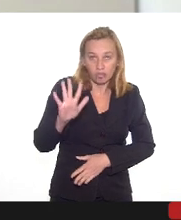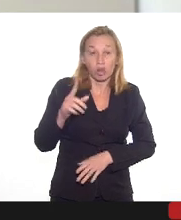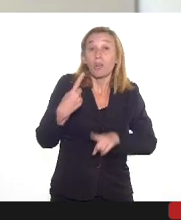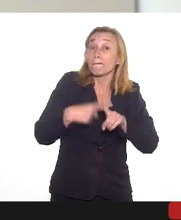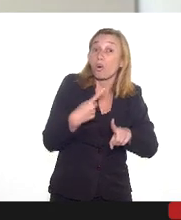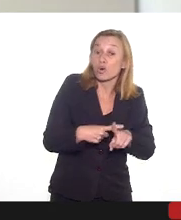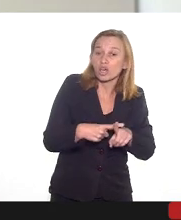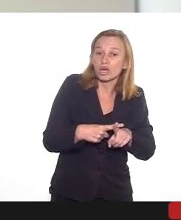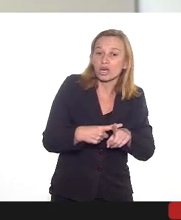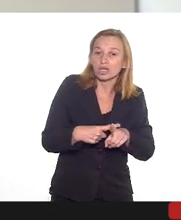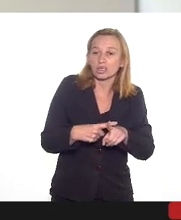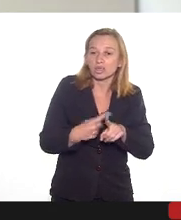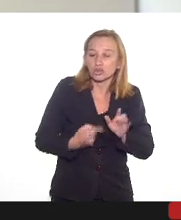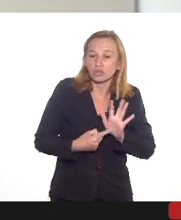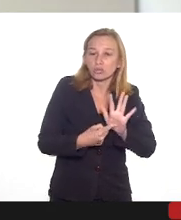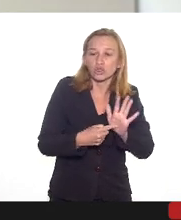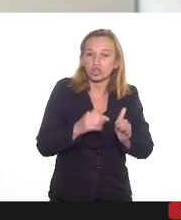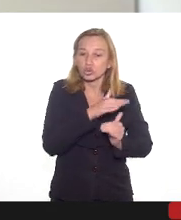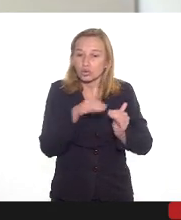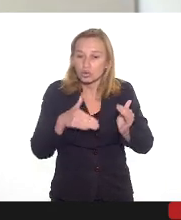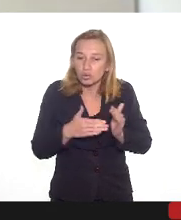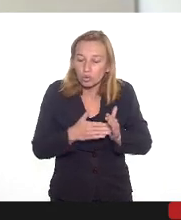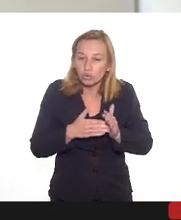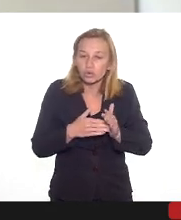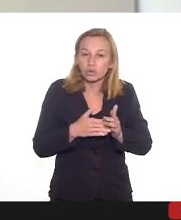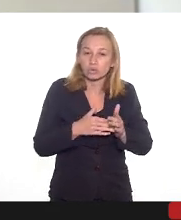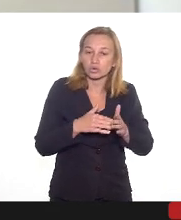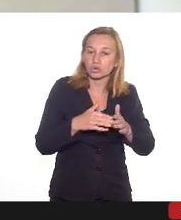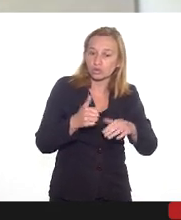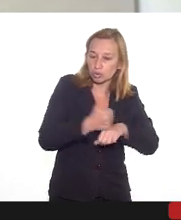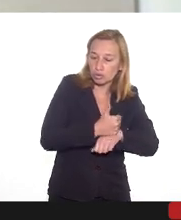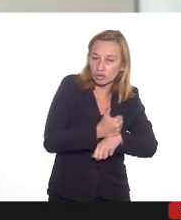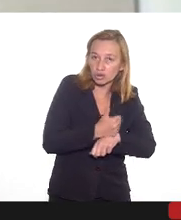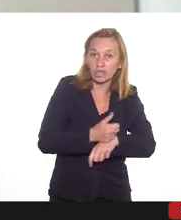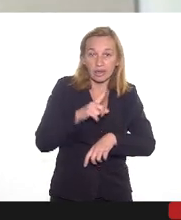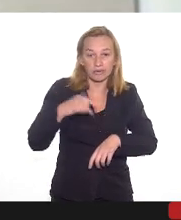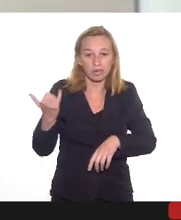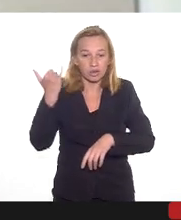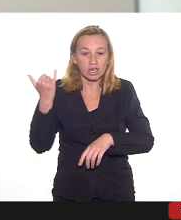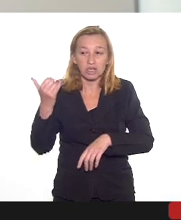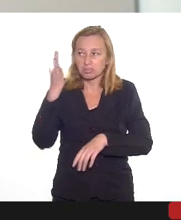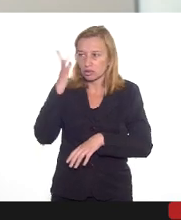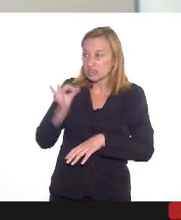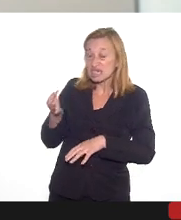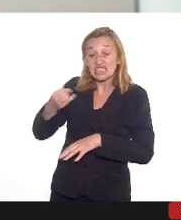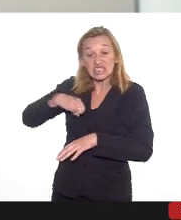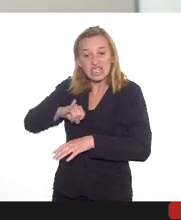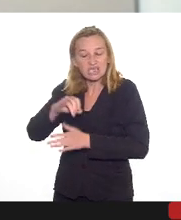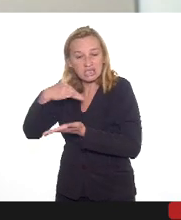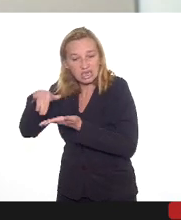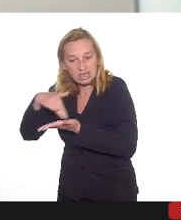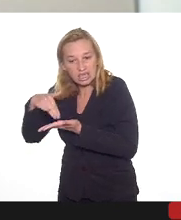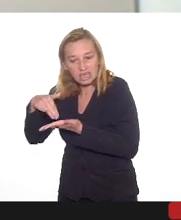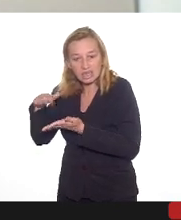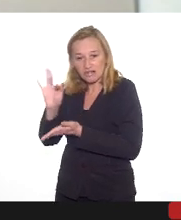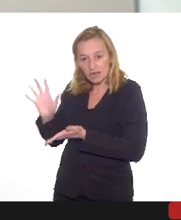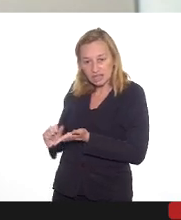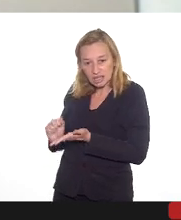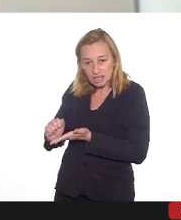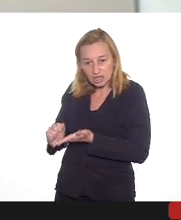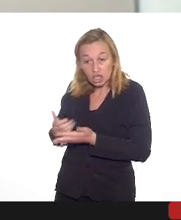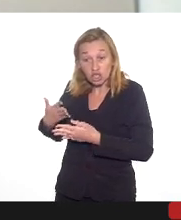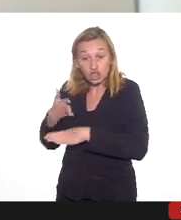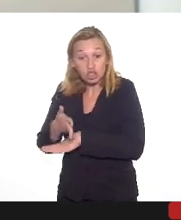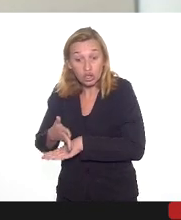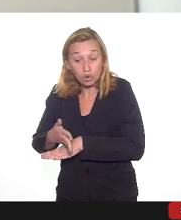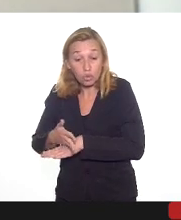porque isso abarca todas as categorias e vai ser muito importante. Eu não sei se a Secretaria da Fazenda chegou com orientação